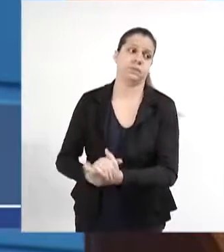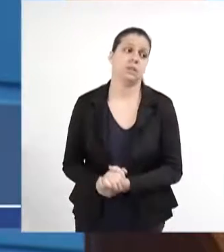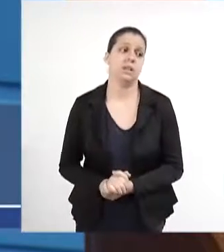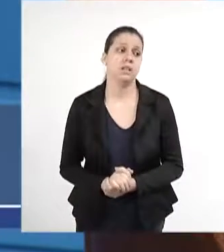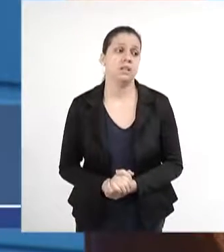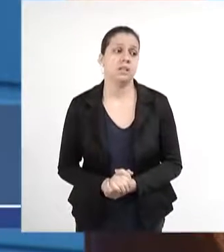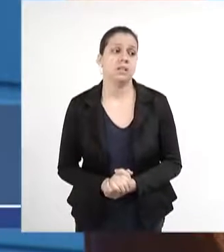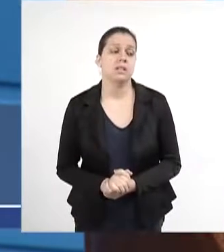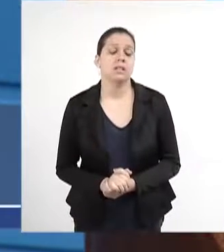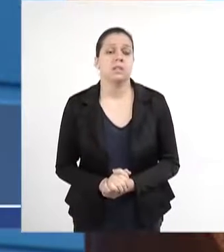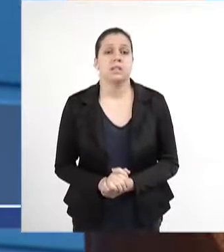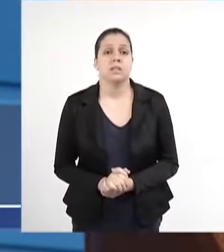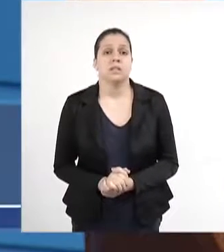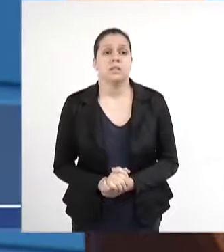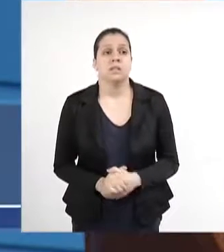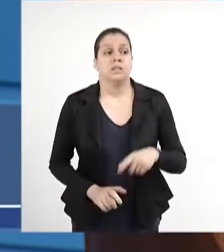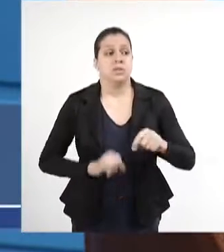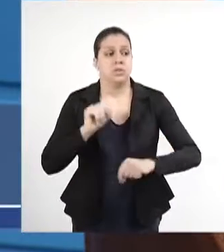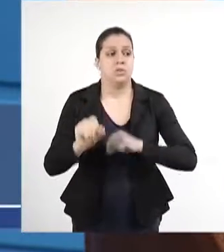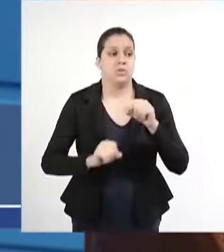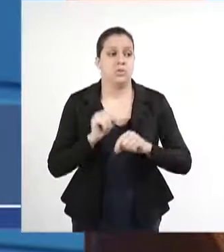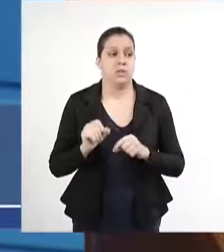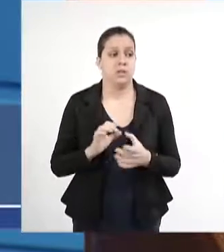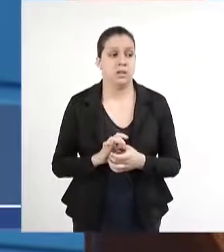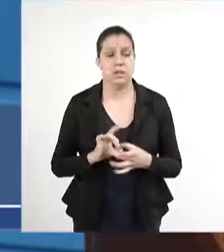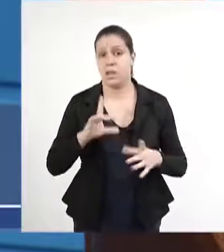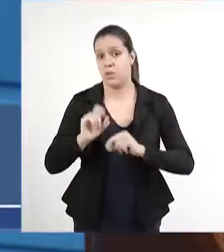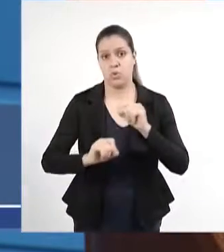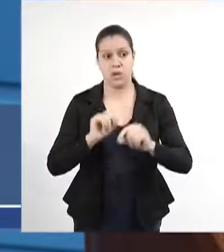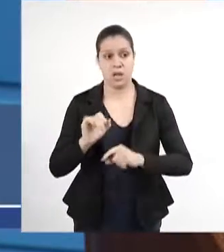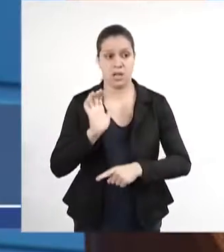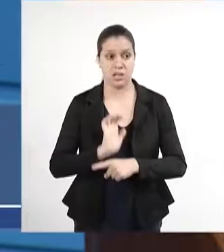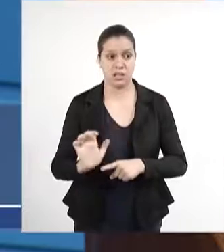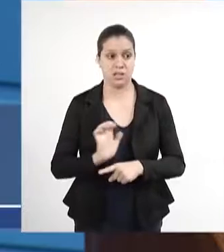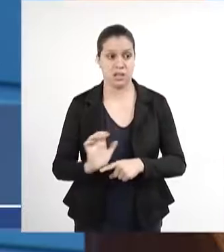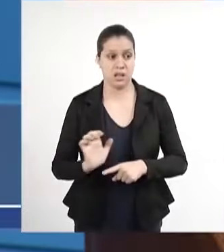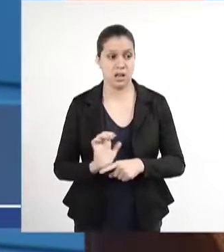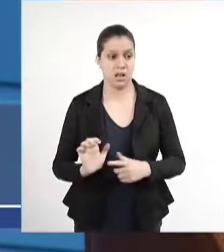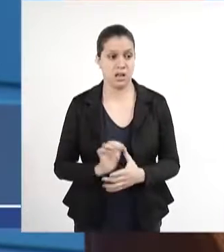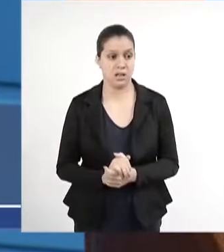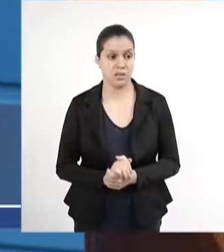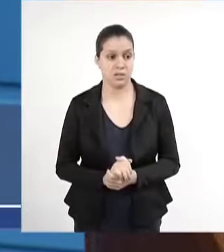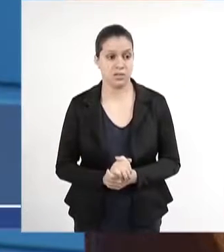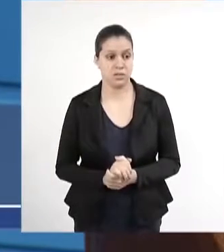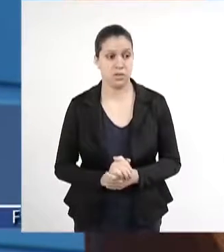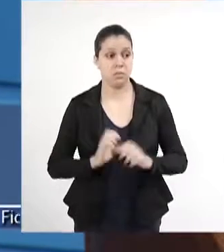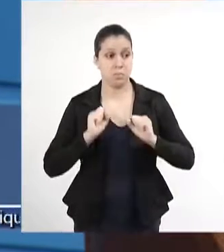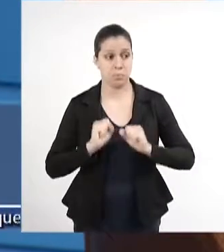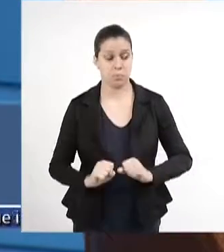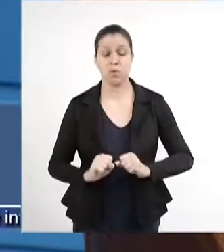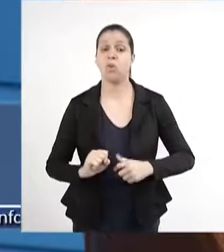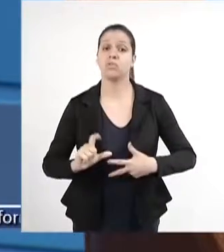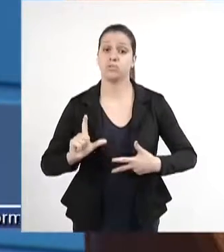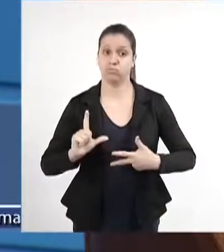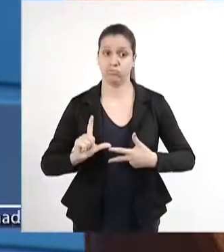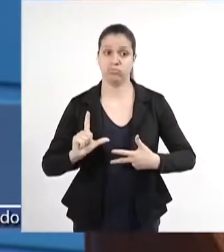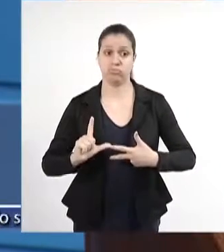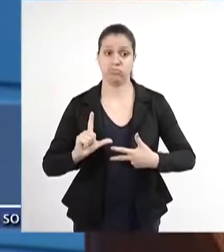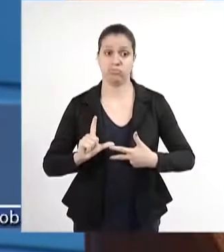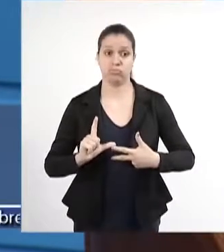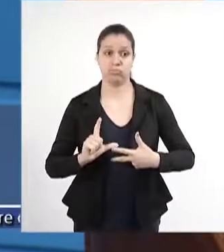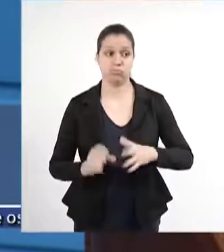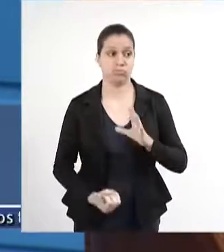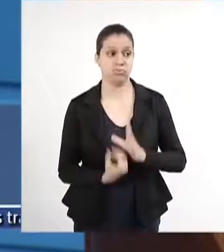estados legislarem, e aí é a grande novidade. Os estados poderão legislar, deputado Pedro Kempis, de